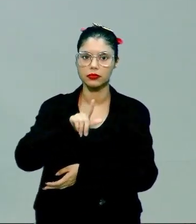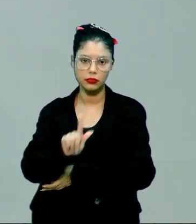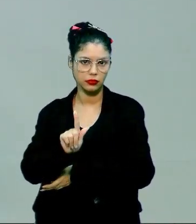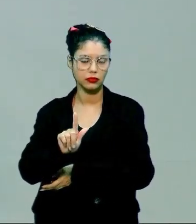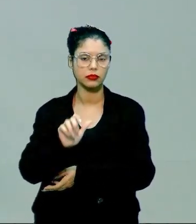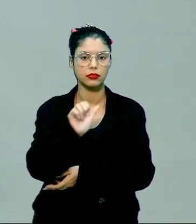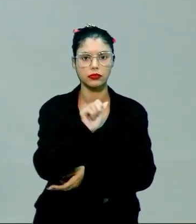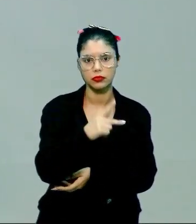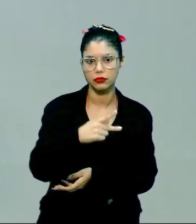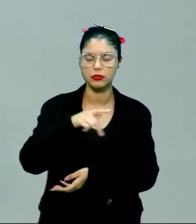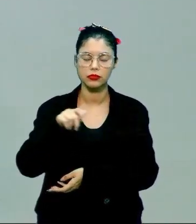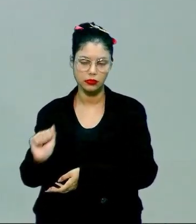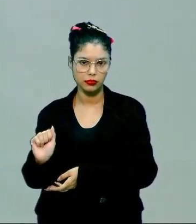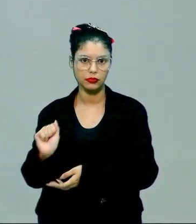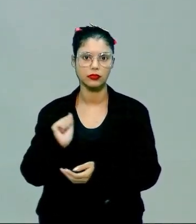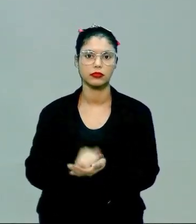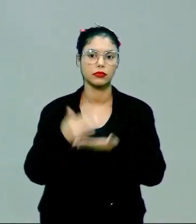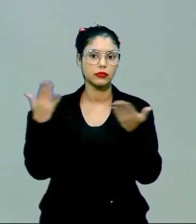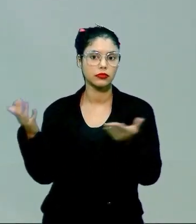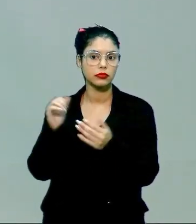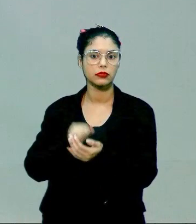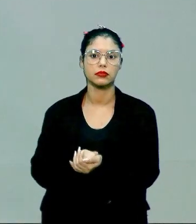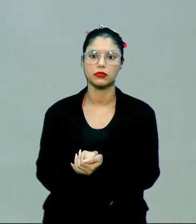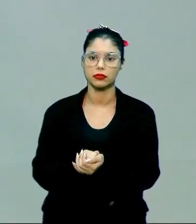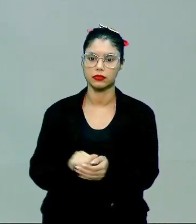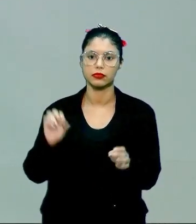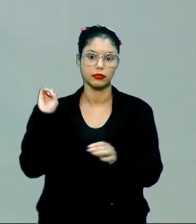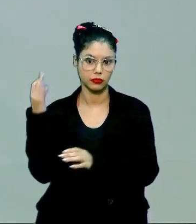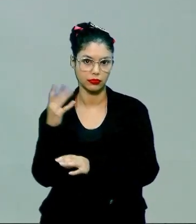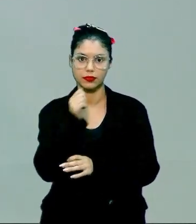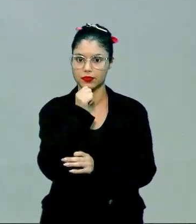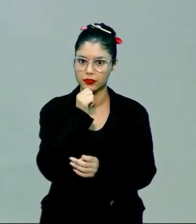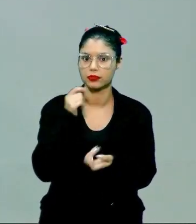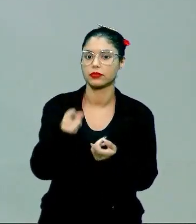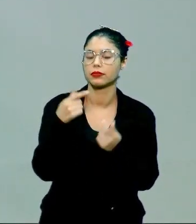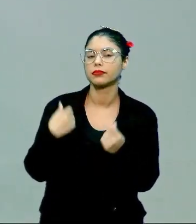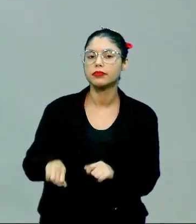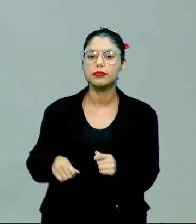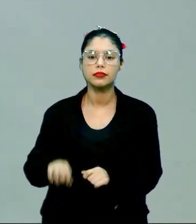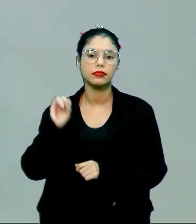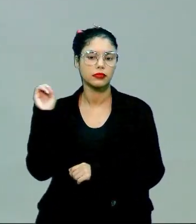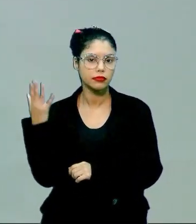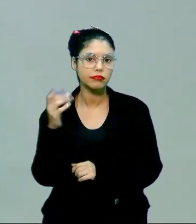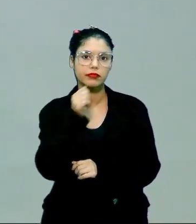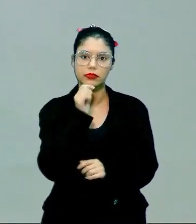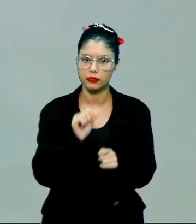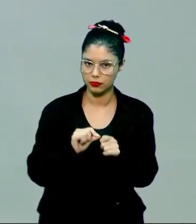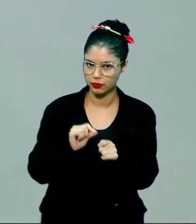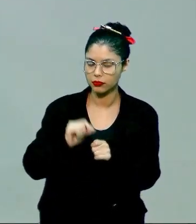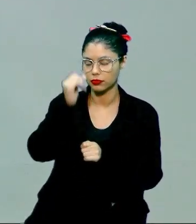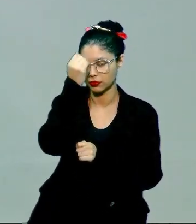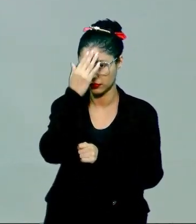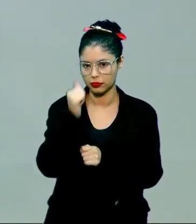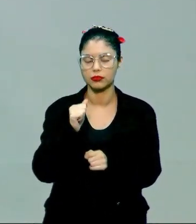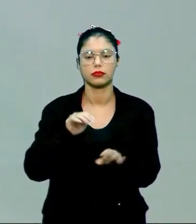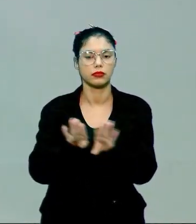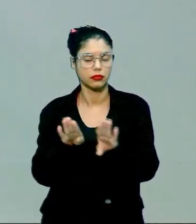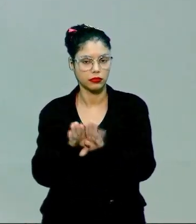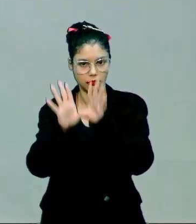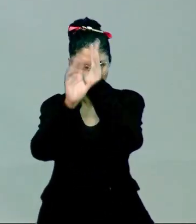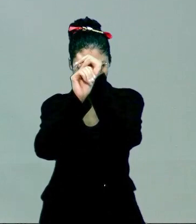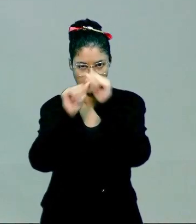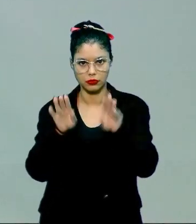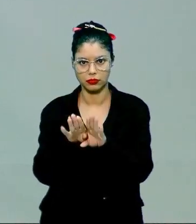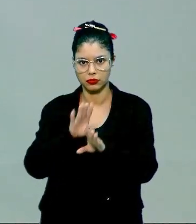aritmética e progressão geométrica. Não cai no Enem, despenca e você precisa dominar essa situação. Dois temas abordados